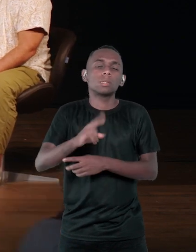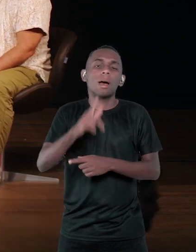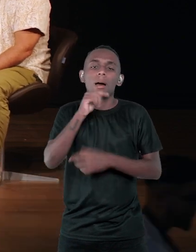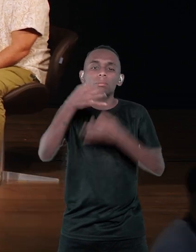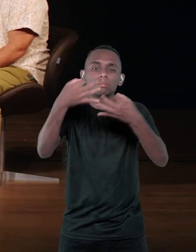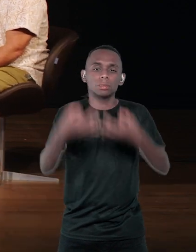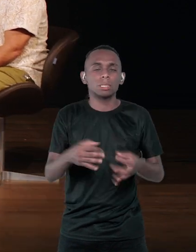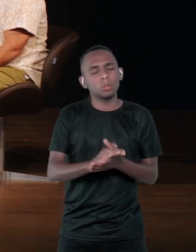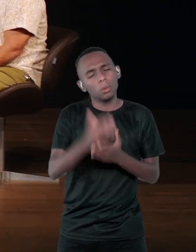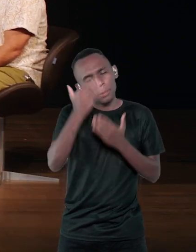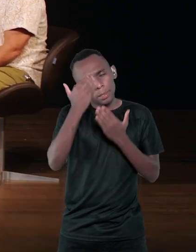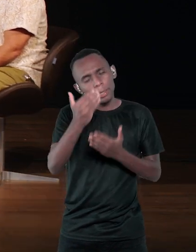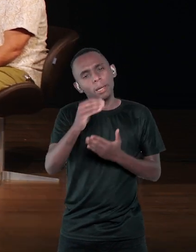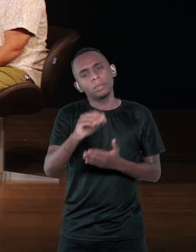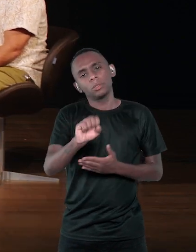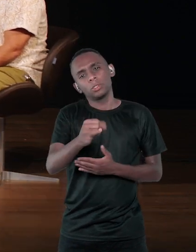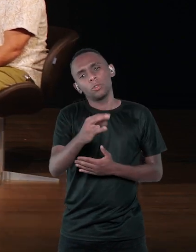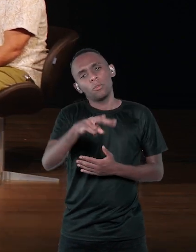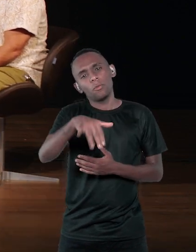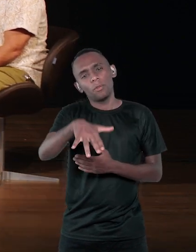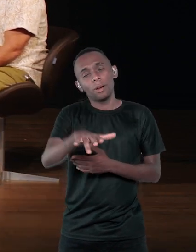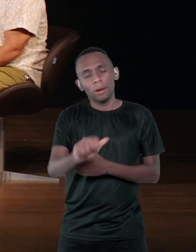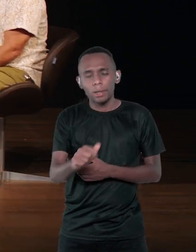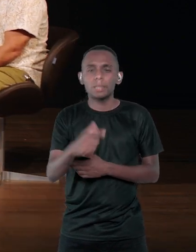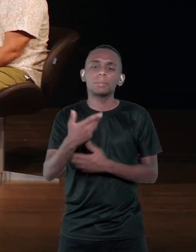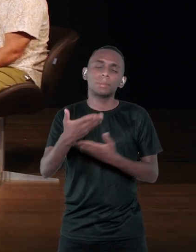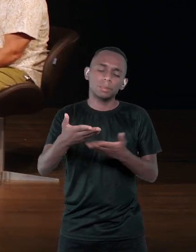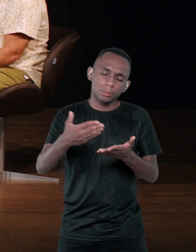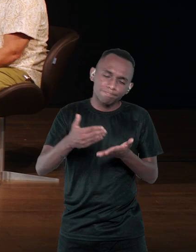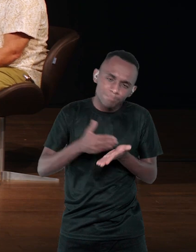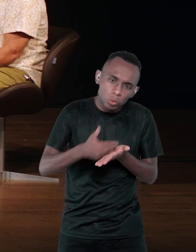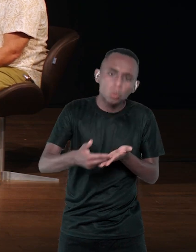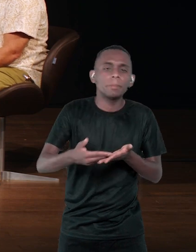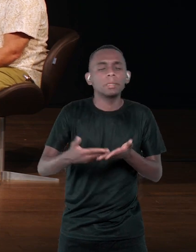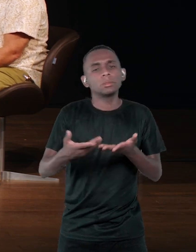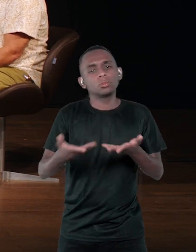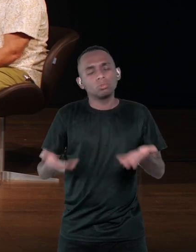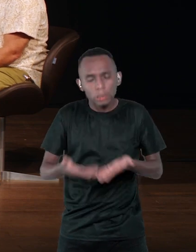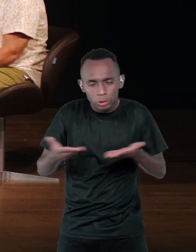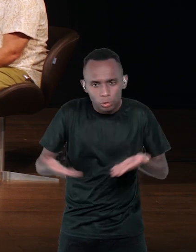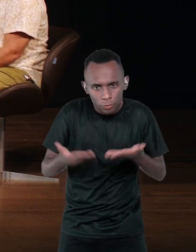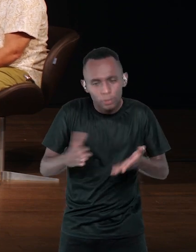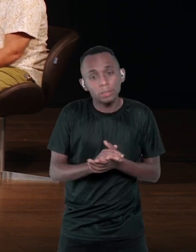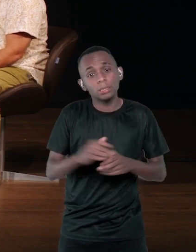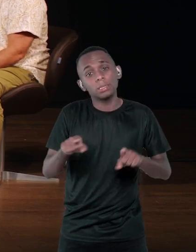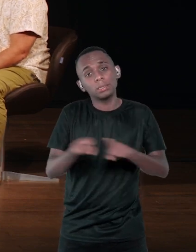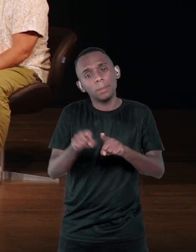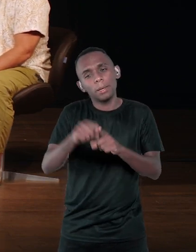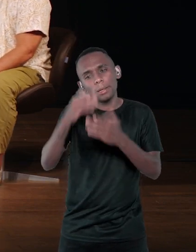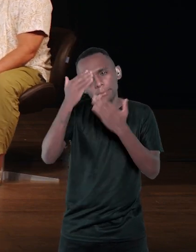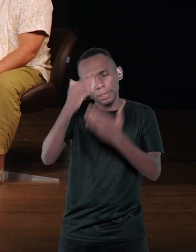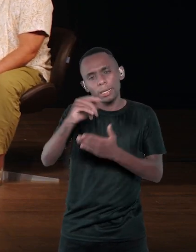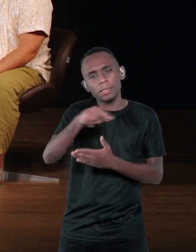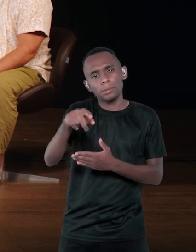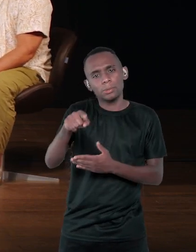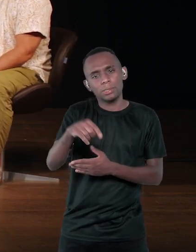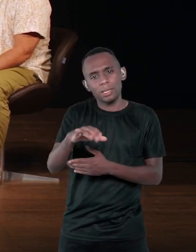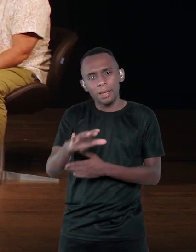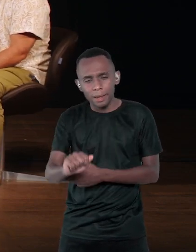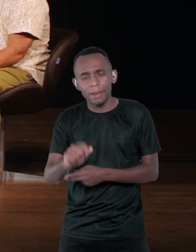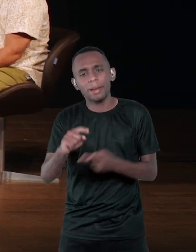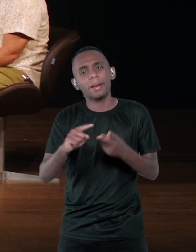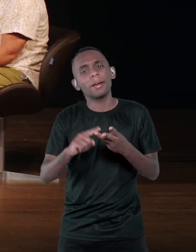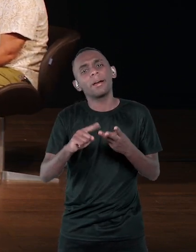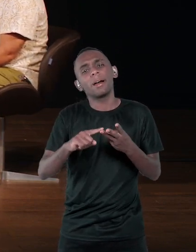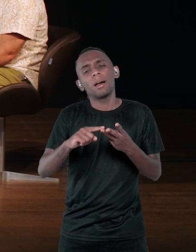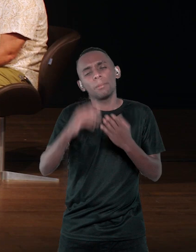Silvana, por essa iniciativa conosco aqui. Obrigado, Zeca, e Afonso, sempre obrigado por